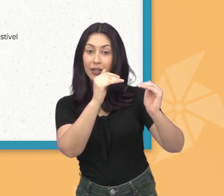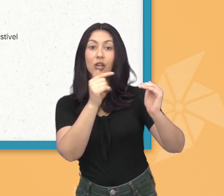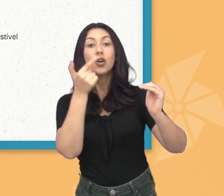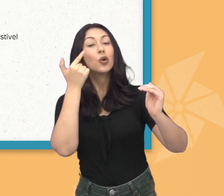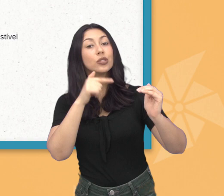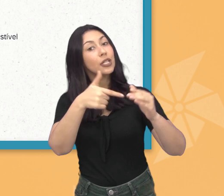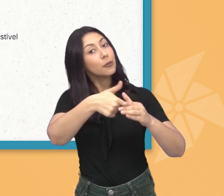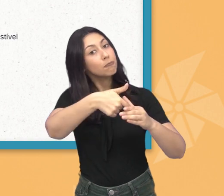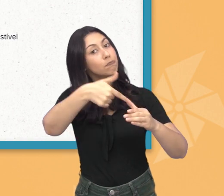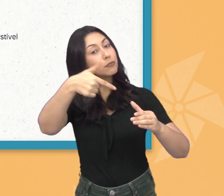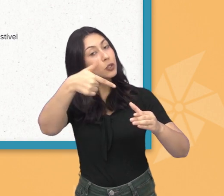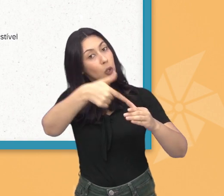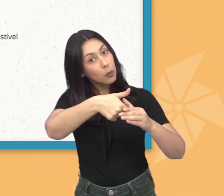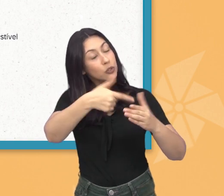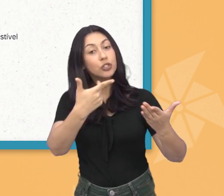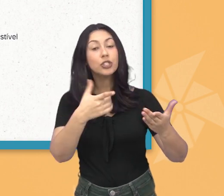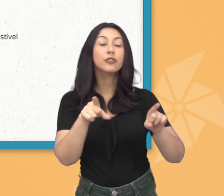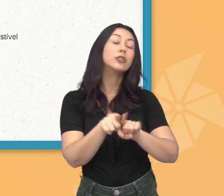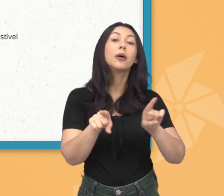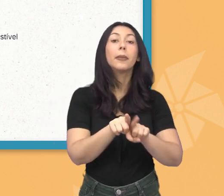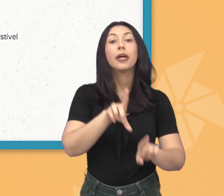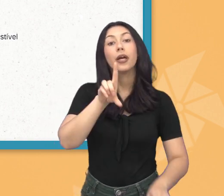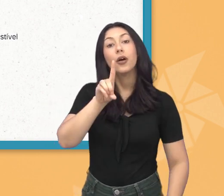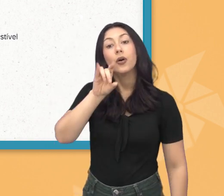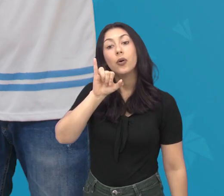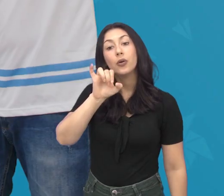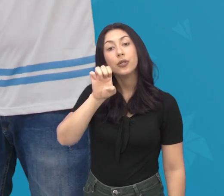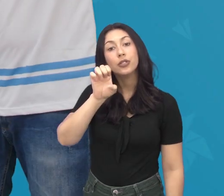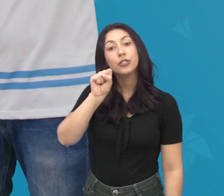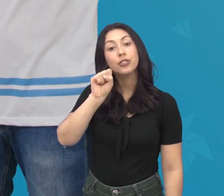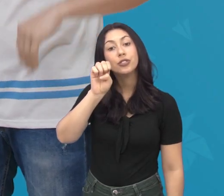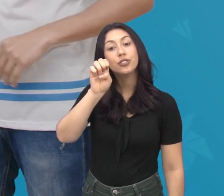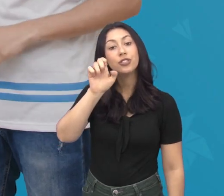óleo combustível, a 300 o diesel e até chegar, por exemplo,